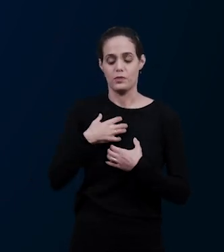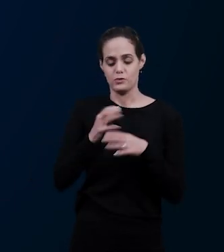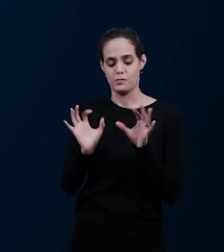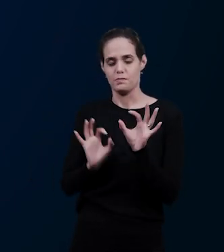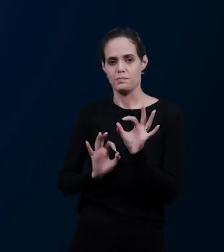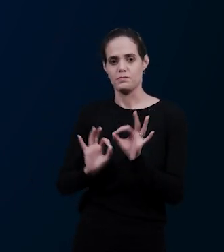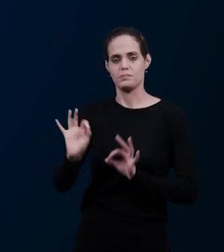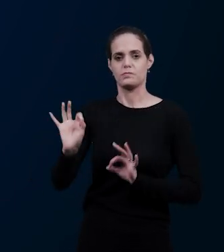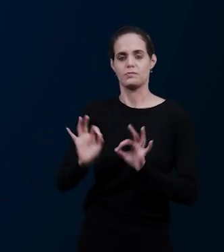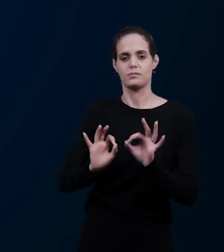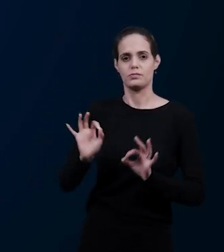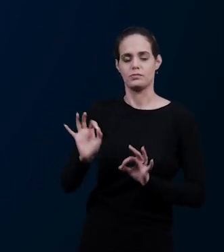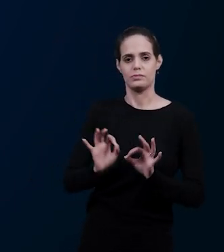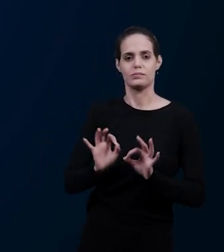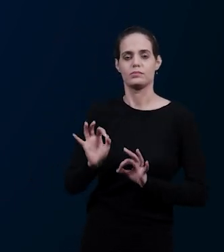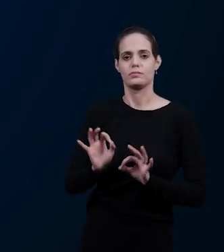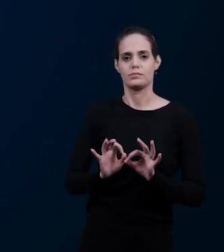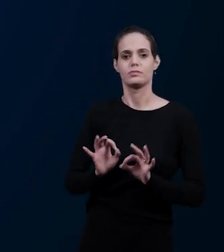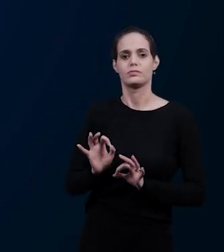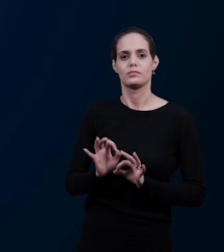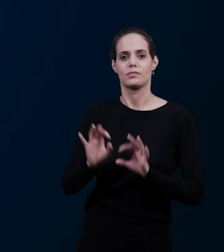forma de preparação